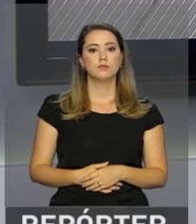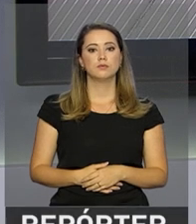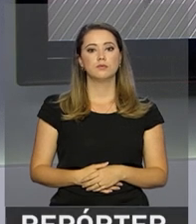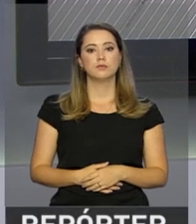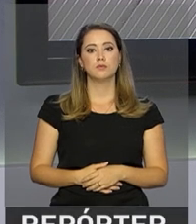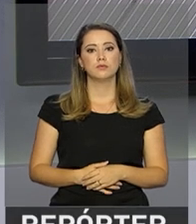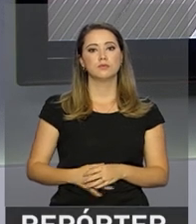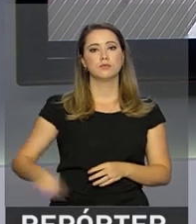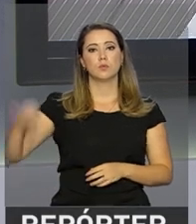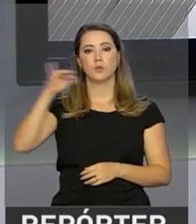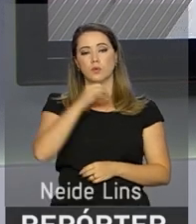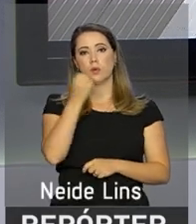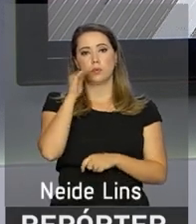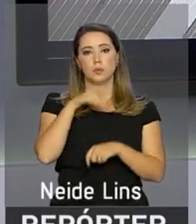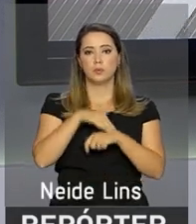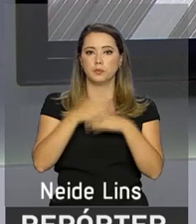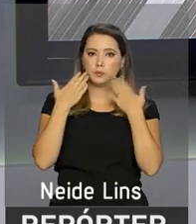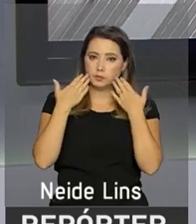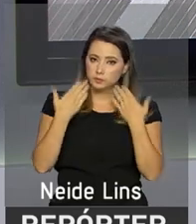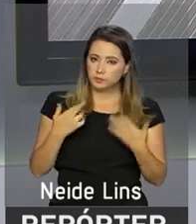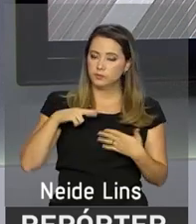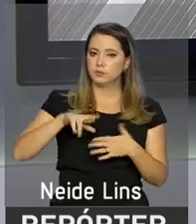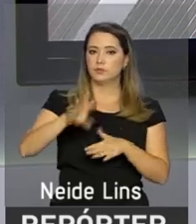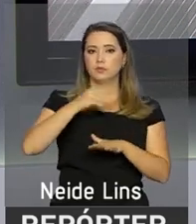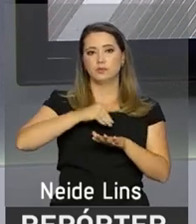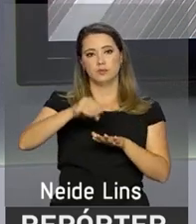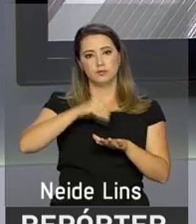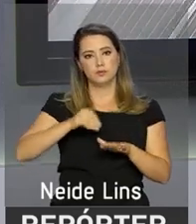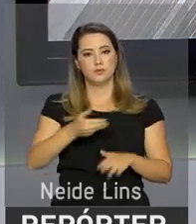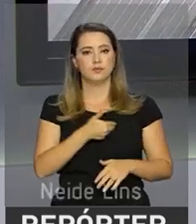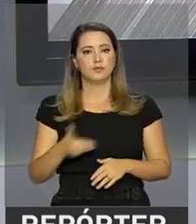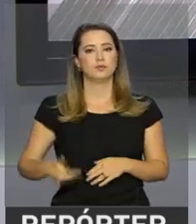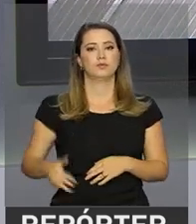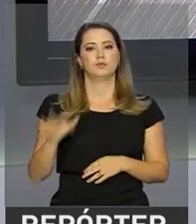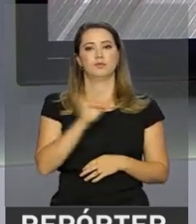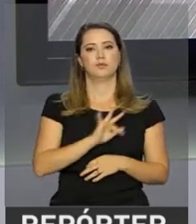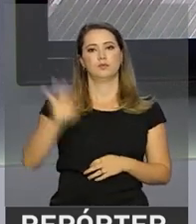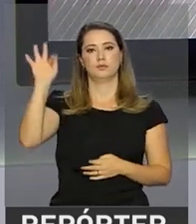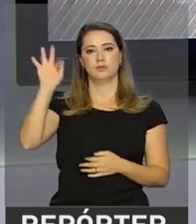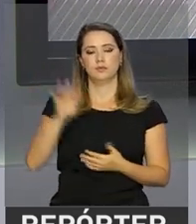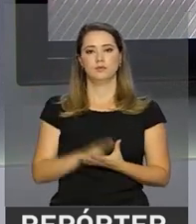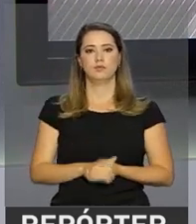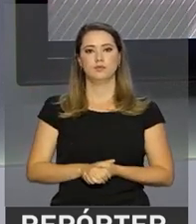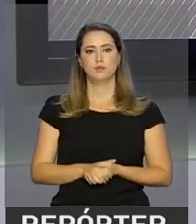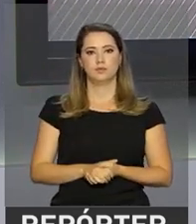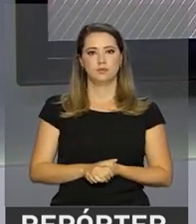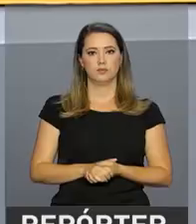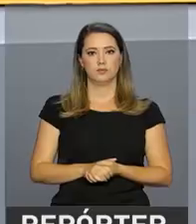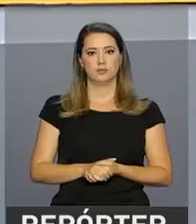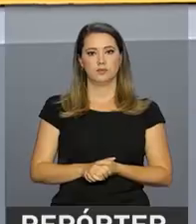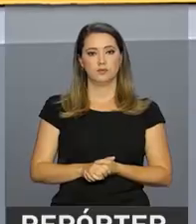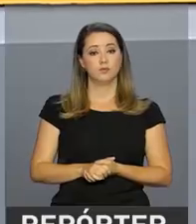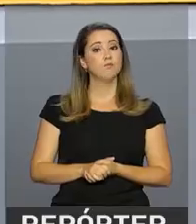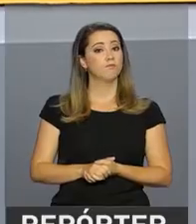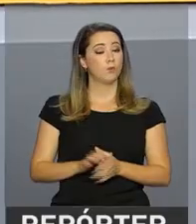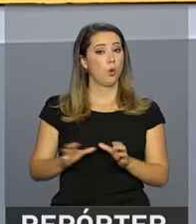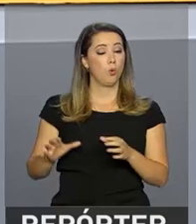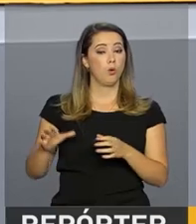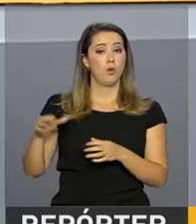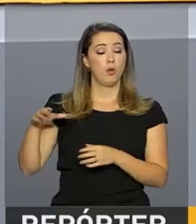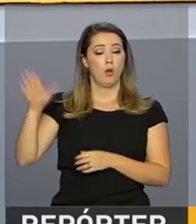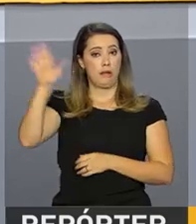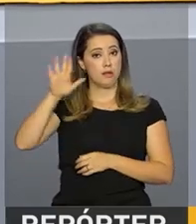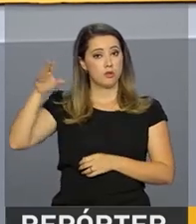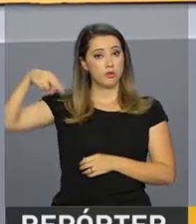olá boa noite no ar mais uma edição do repórter nbr e as notícias do governo federal a região